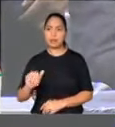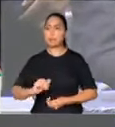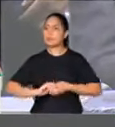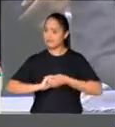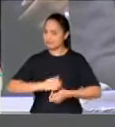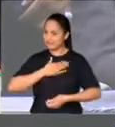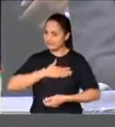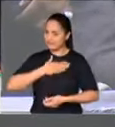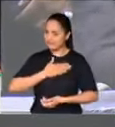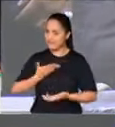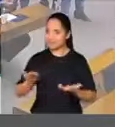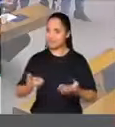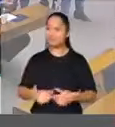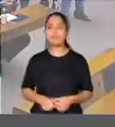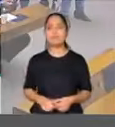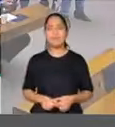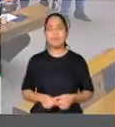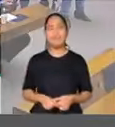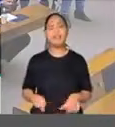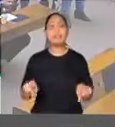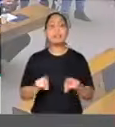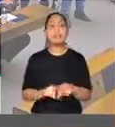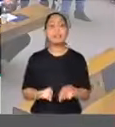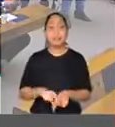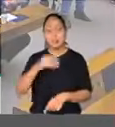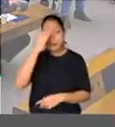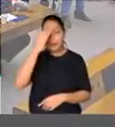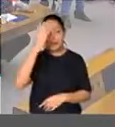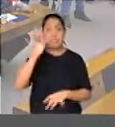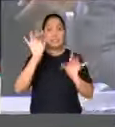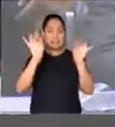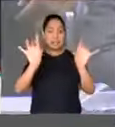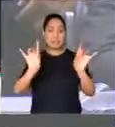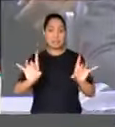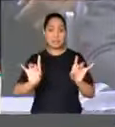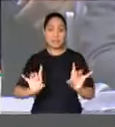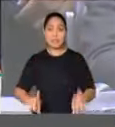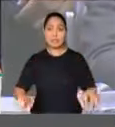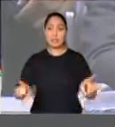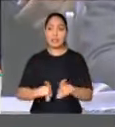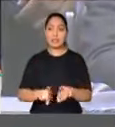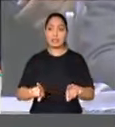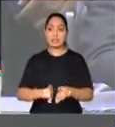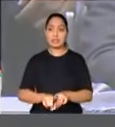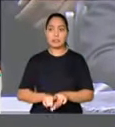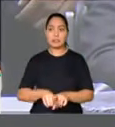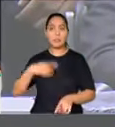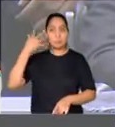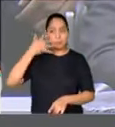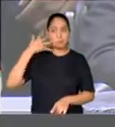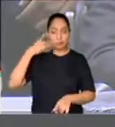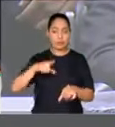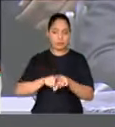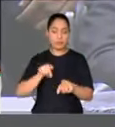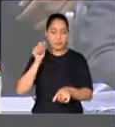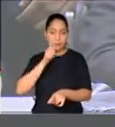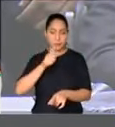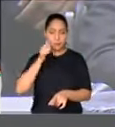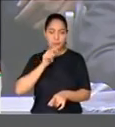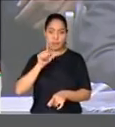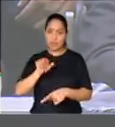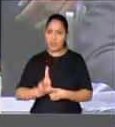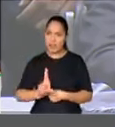Prazer tê-la aqui. E agradecer em especial, nós também vamos ter o prazer de escutá-la, quem está